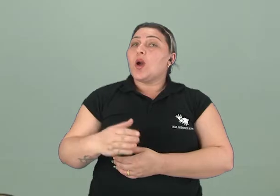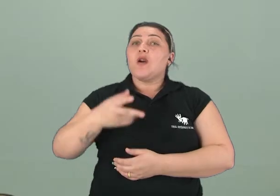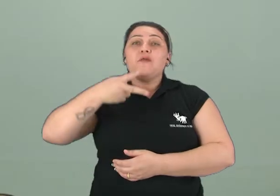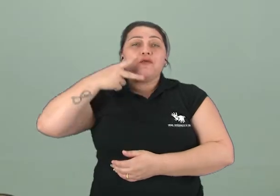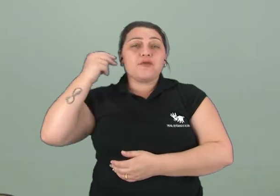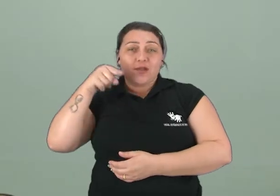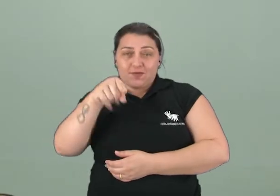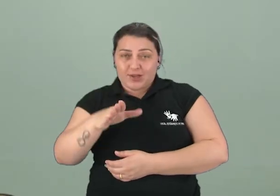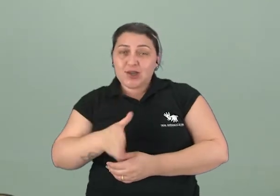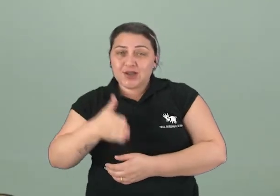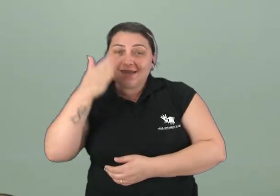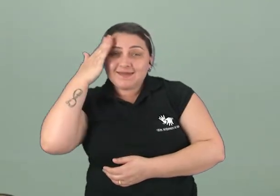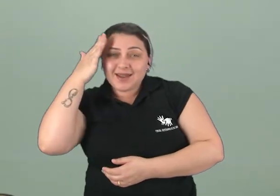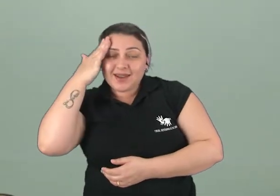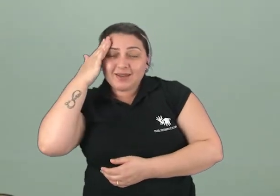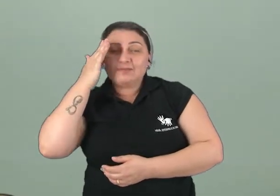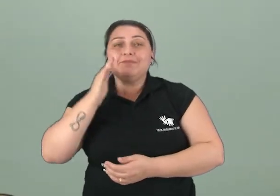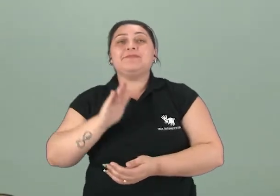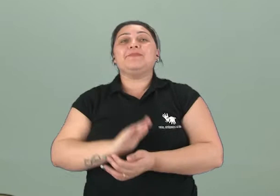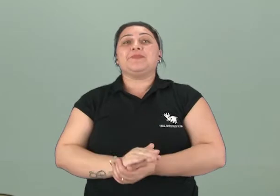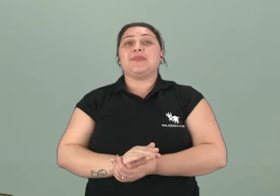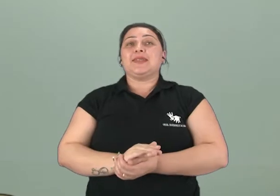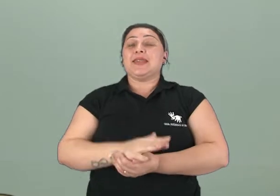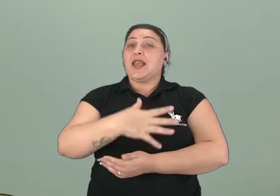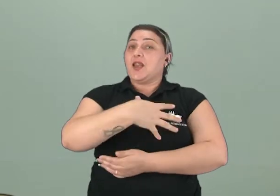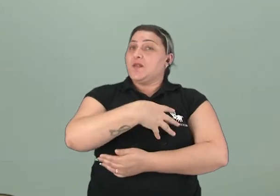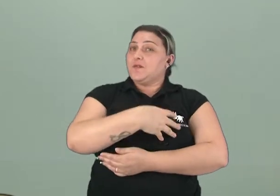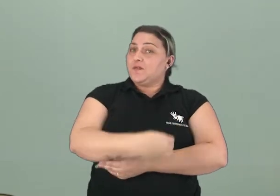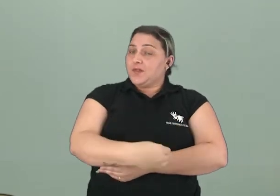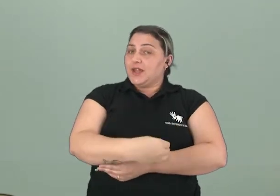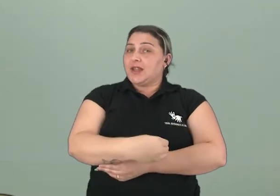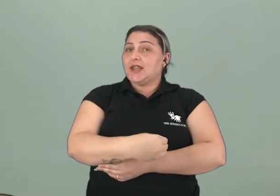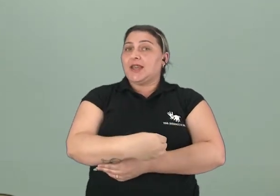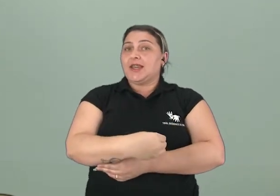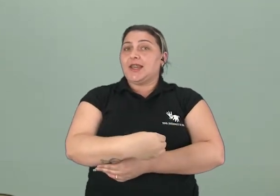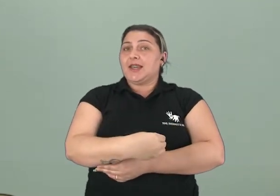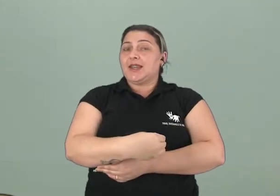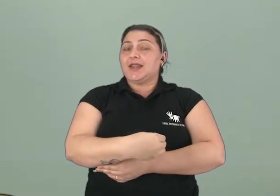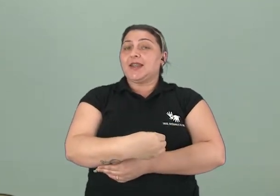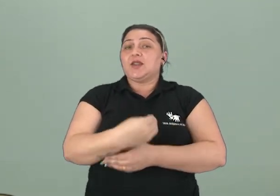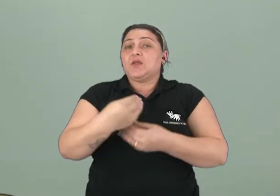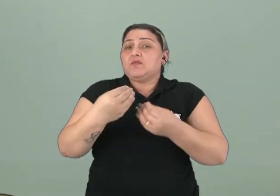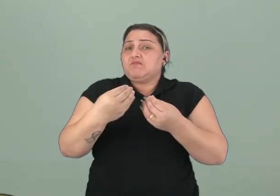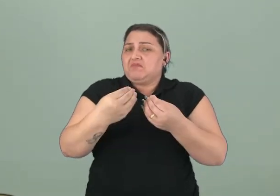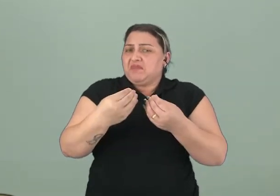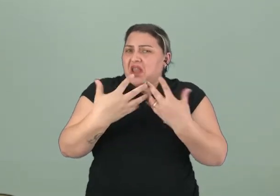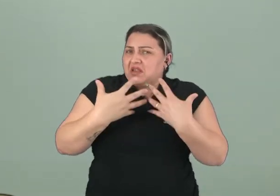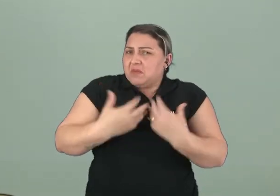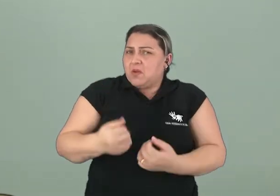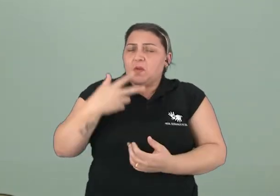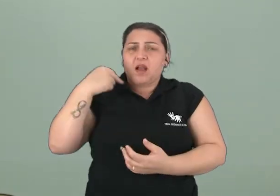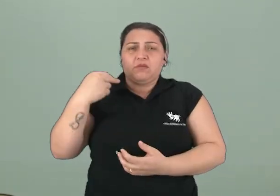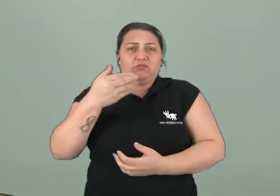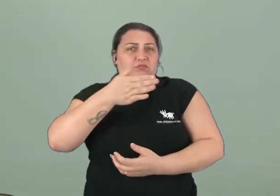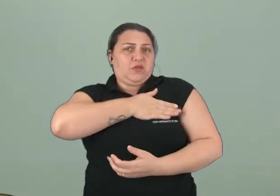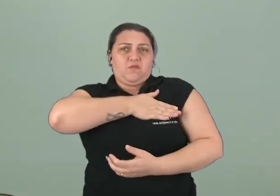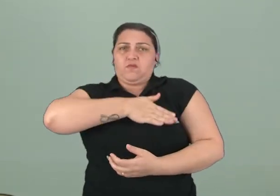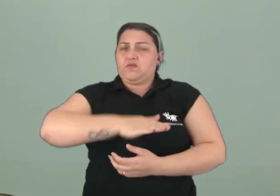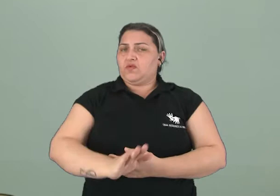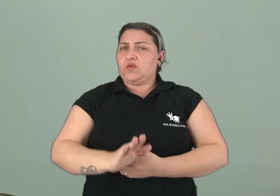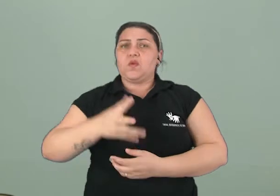gato você já sabe né esse filho ao receber algo que não lhe tinha servente ficou aborrecido